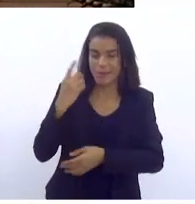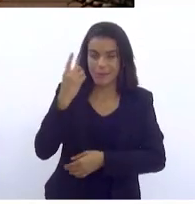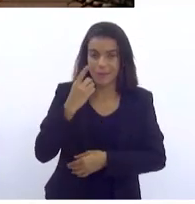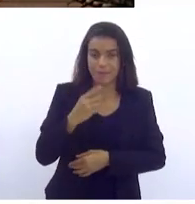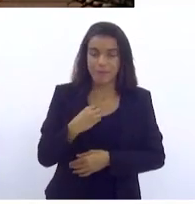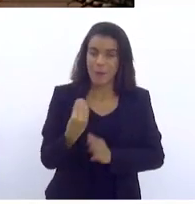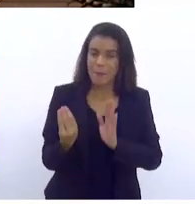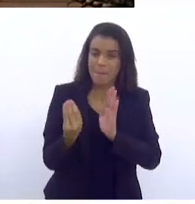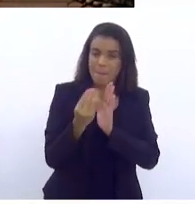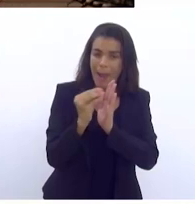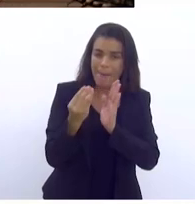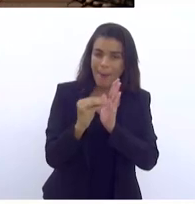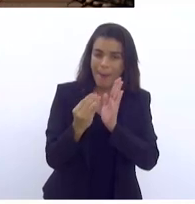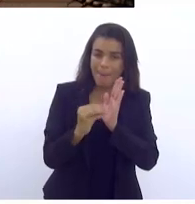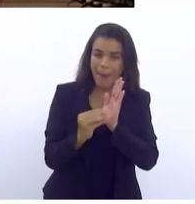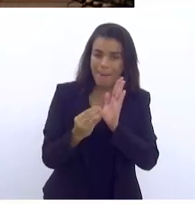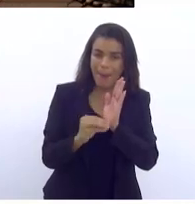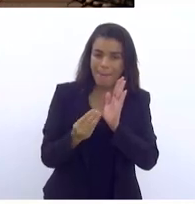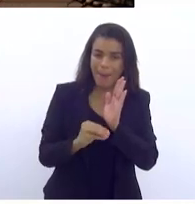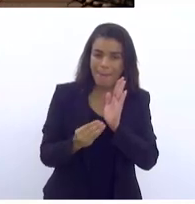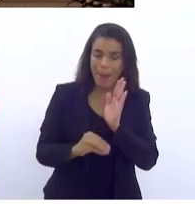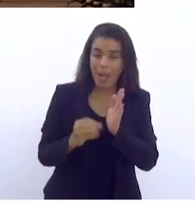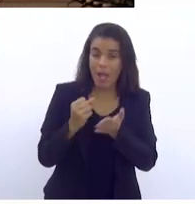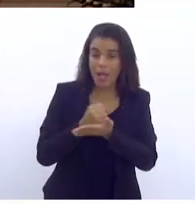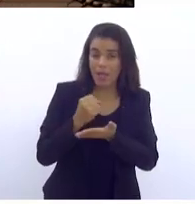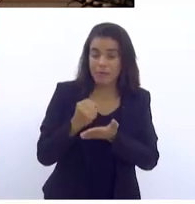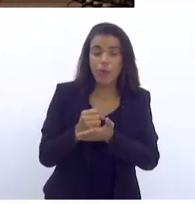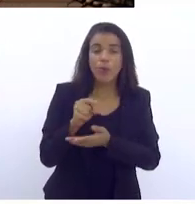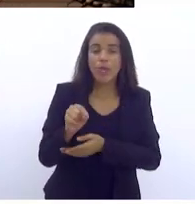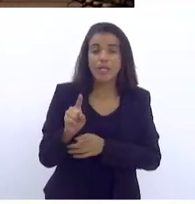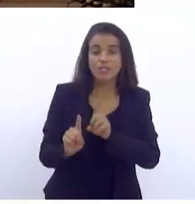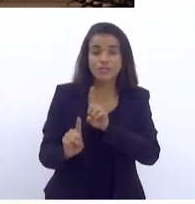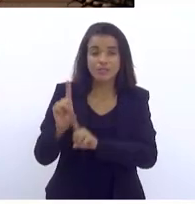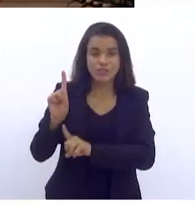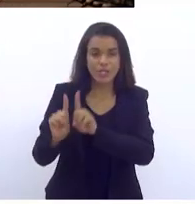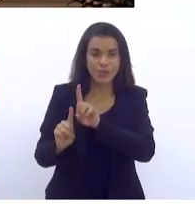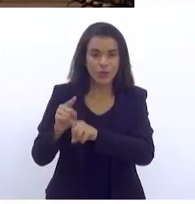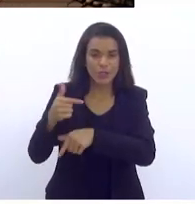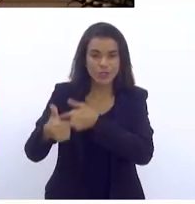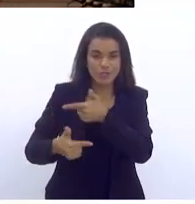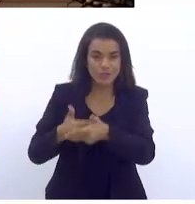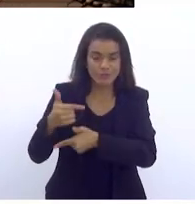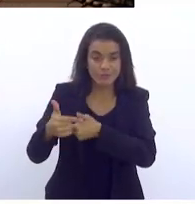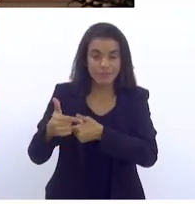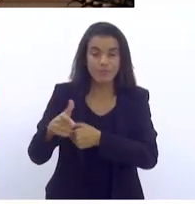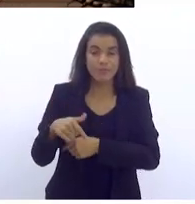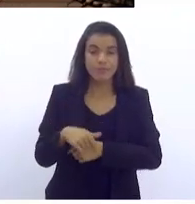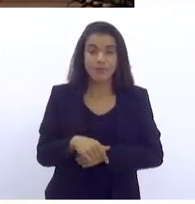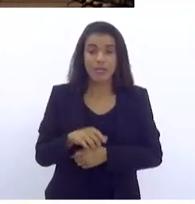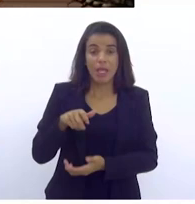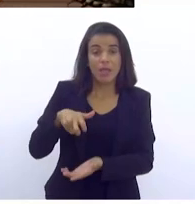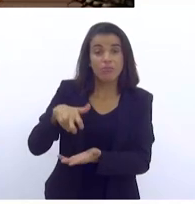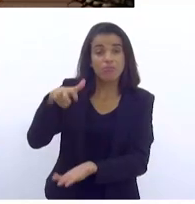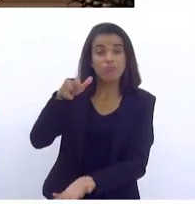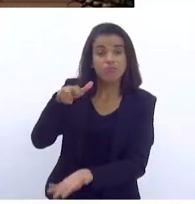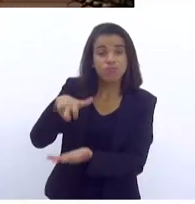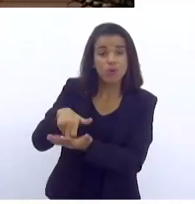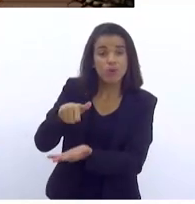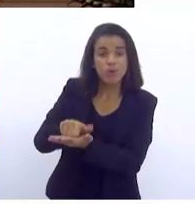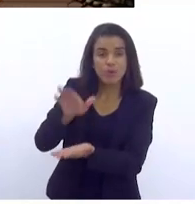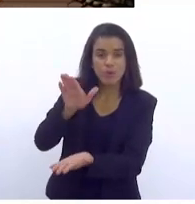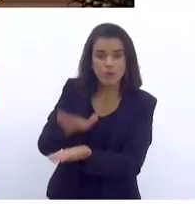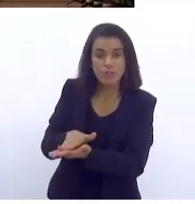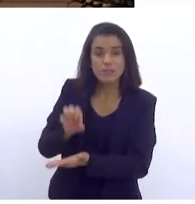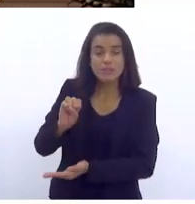no nosso contrato indicadores de desempenho que penaliza a empresa em termos